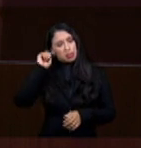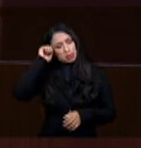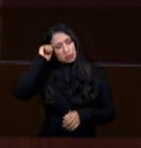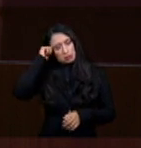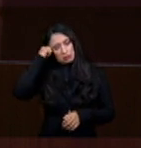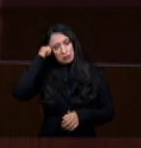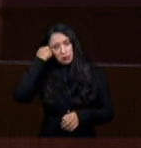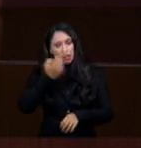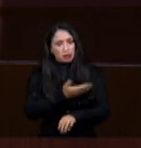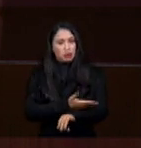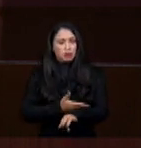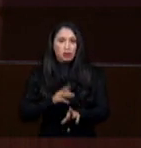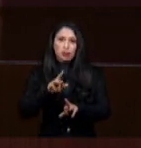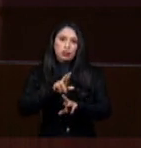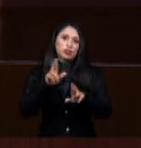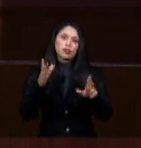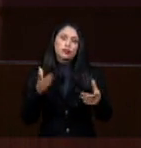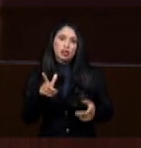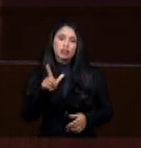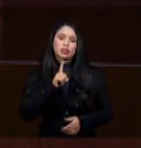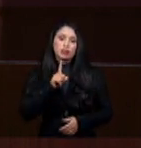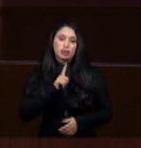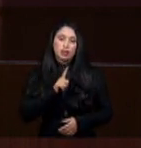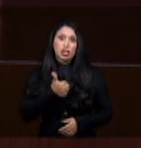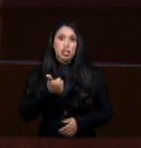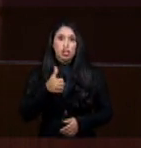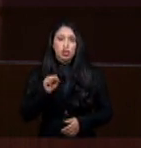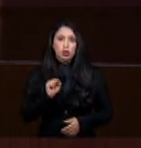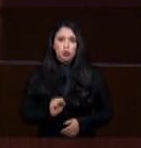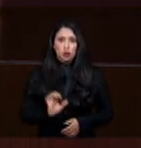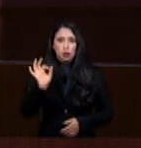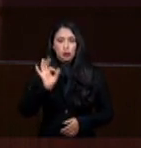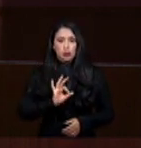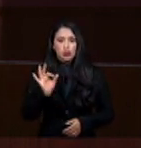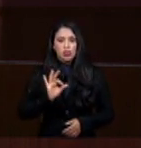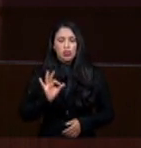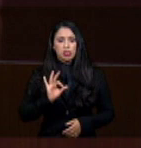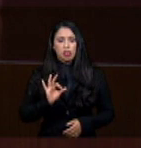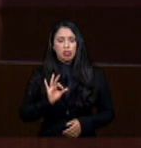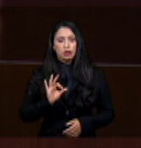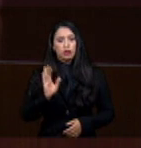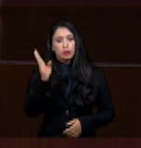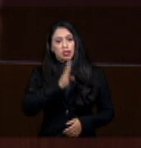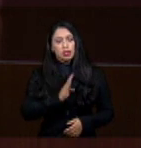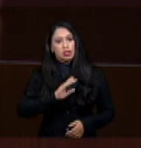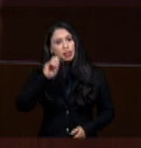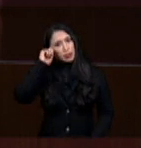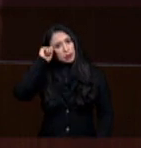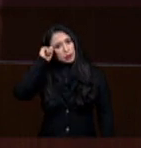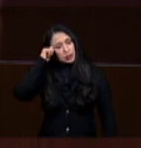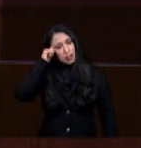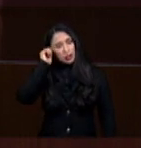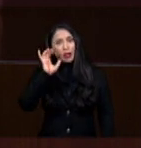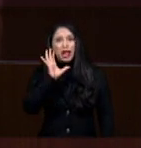mas dezoito por cento dos brasileiros autodeclarados pretos ou pardos demoram mais de